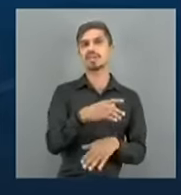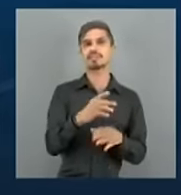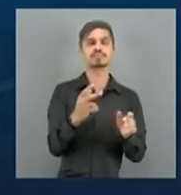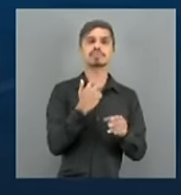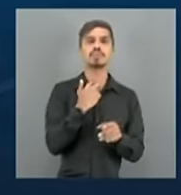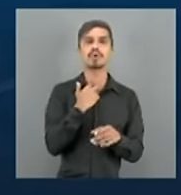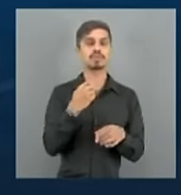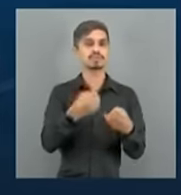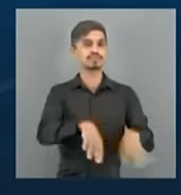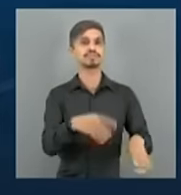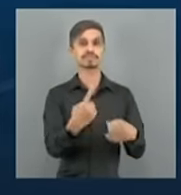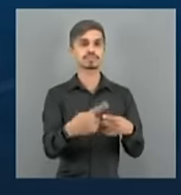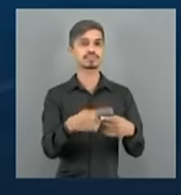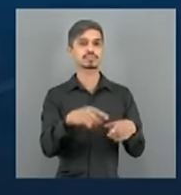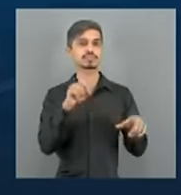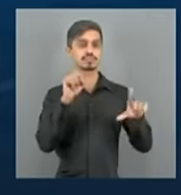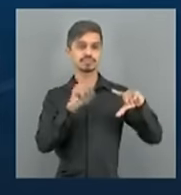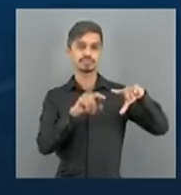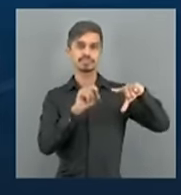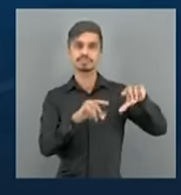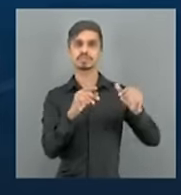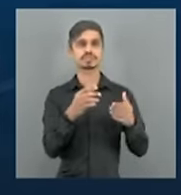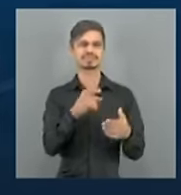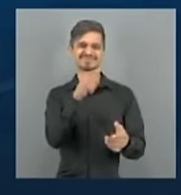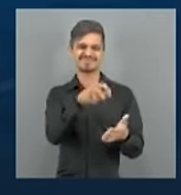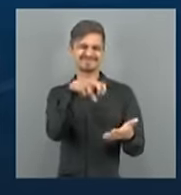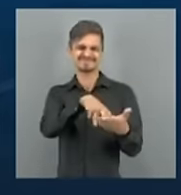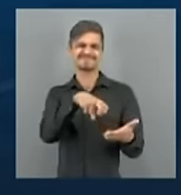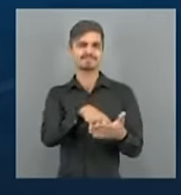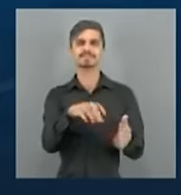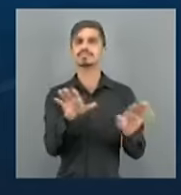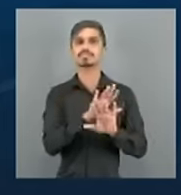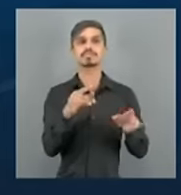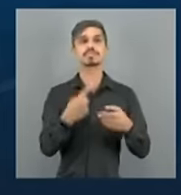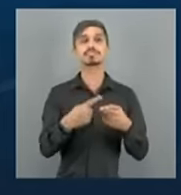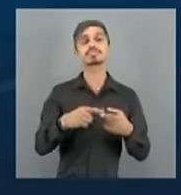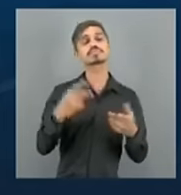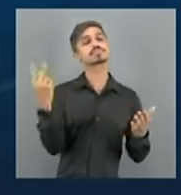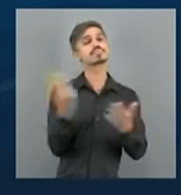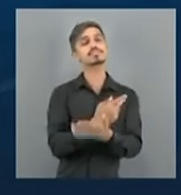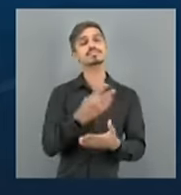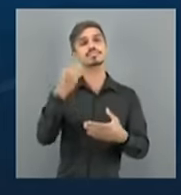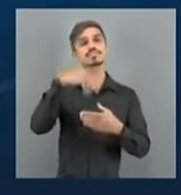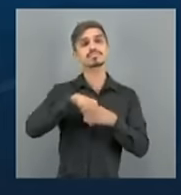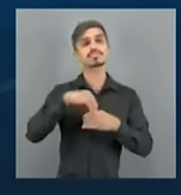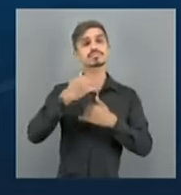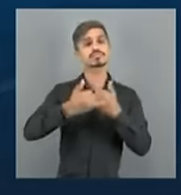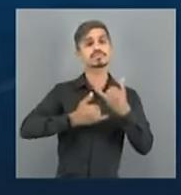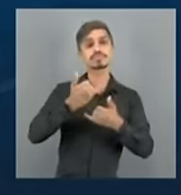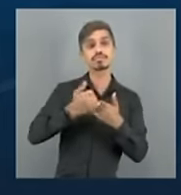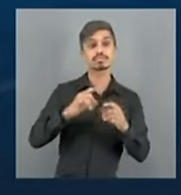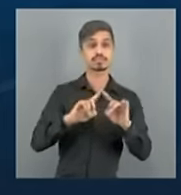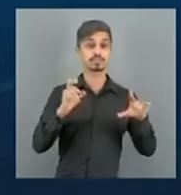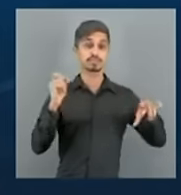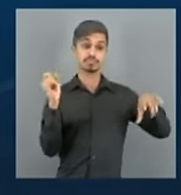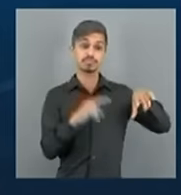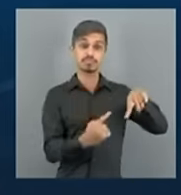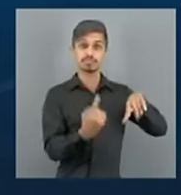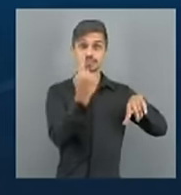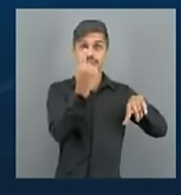um gol ali, ele pode fazer um pênalti, você não vai condenar, porque isso é circunstâncias dos jogos. Só que é o seguinte, um gol